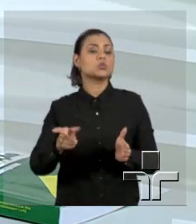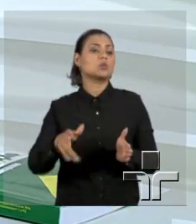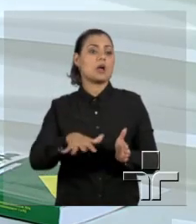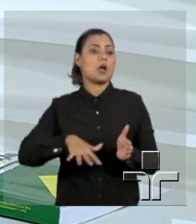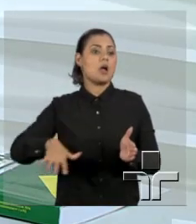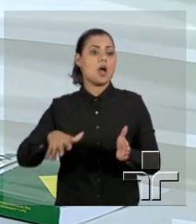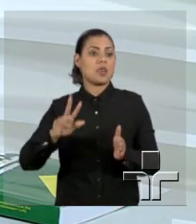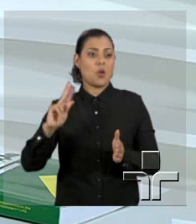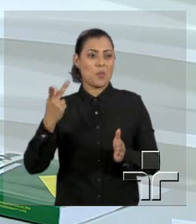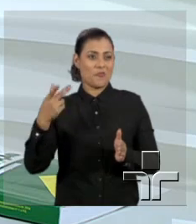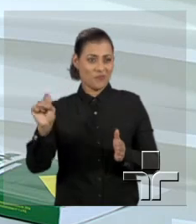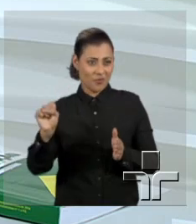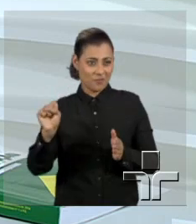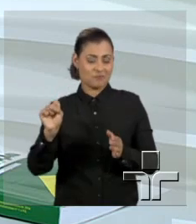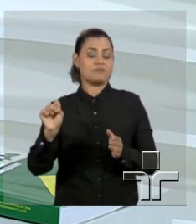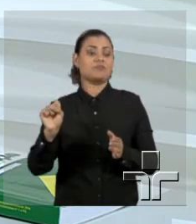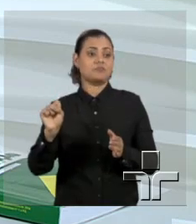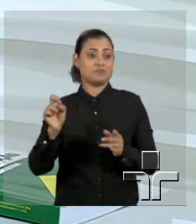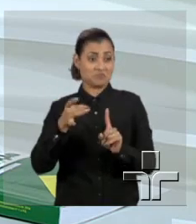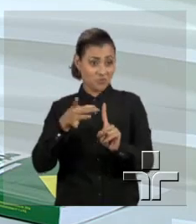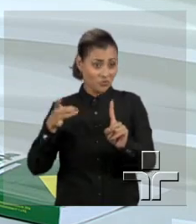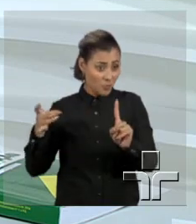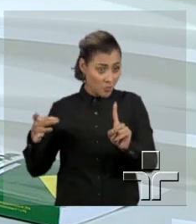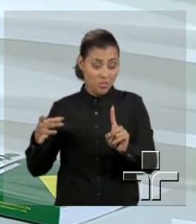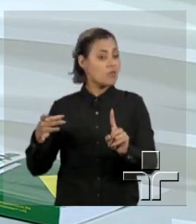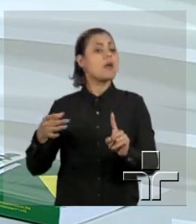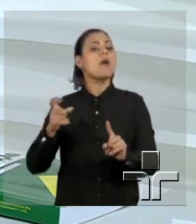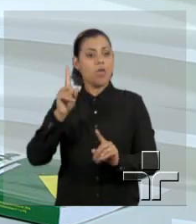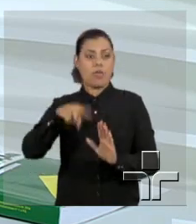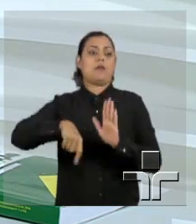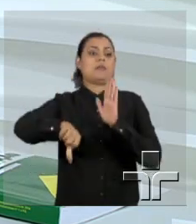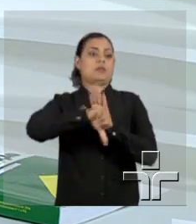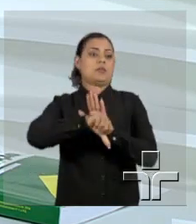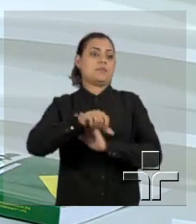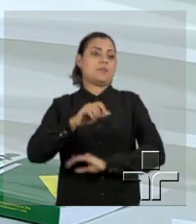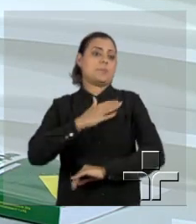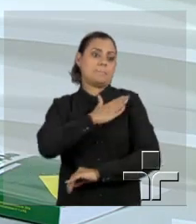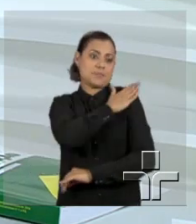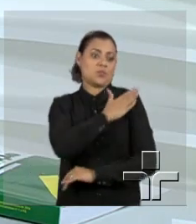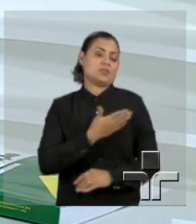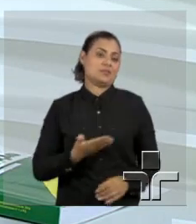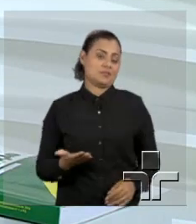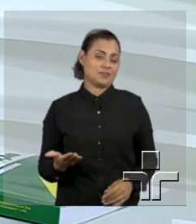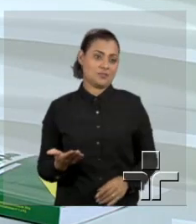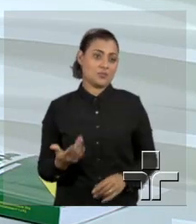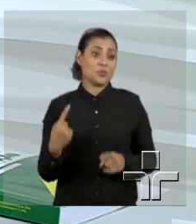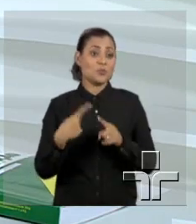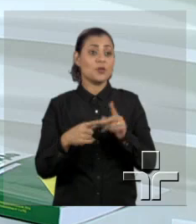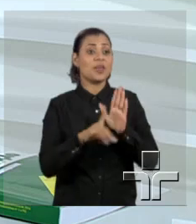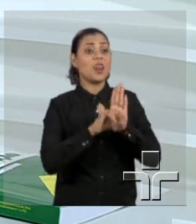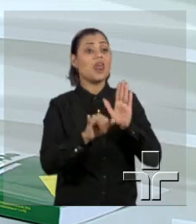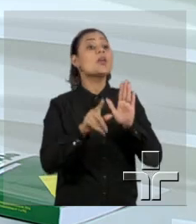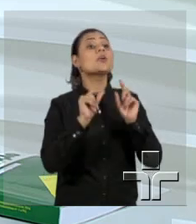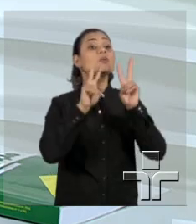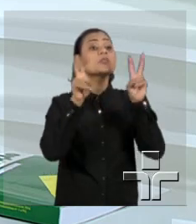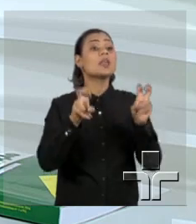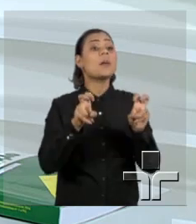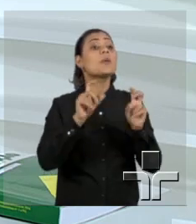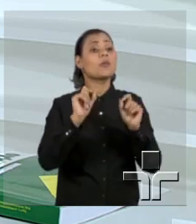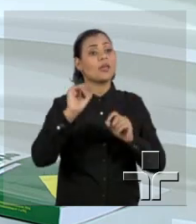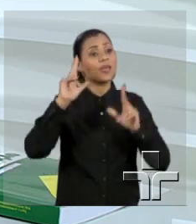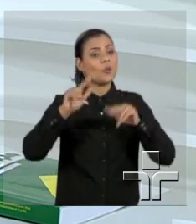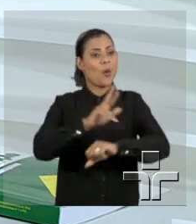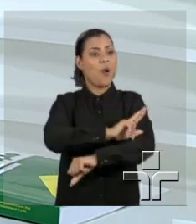conduta homofóbica, a extensão a essa conduta da lei já existente sobre racismo, que ela